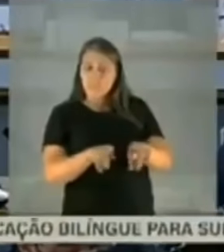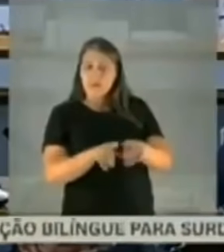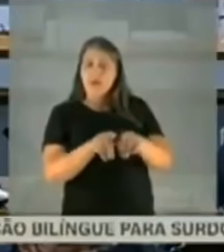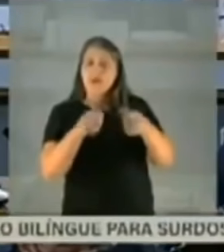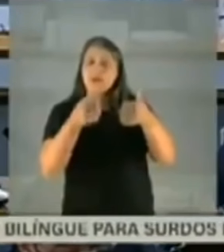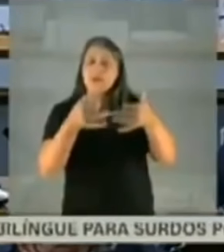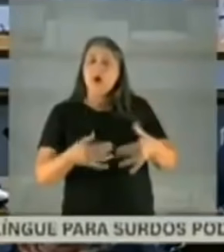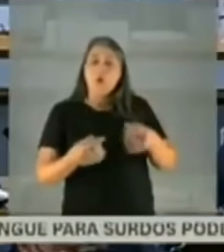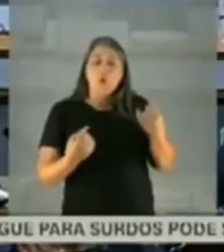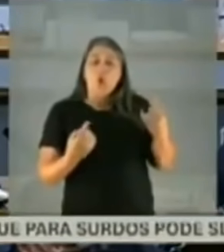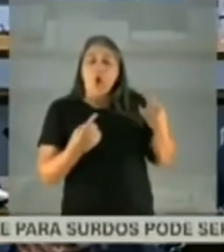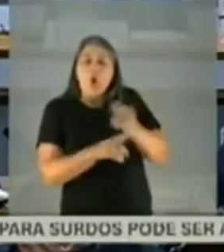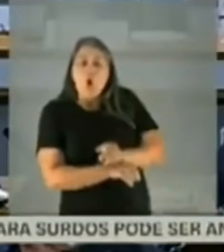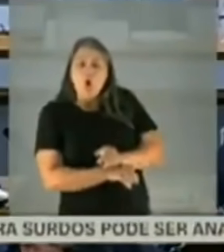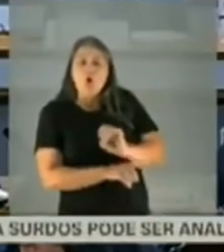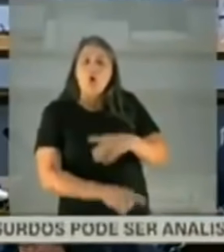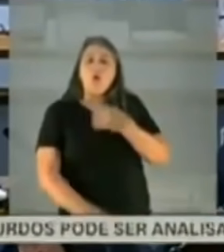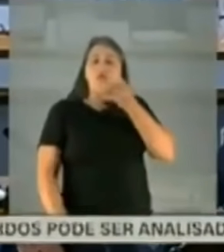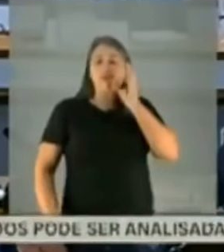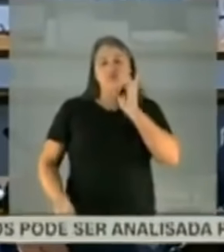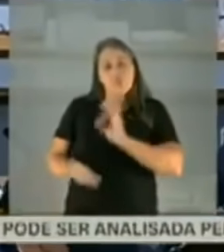ou a favor dessa tese?